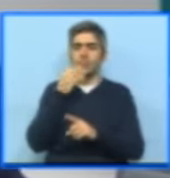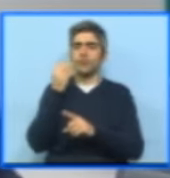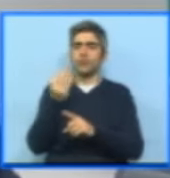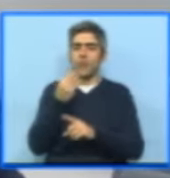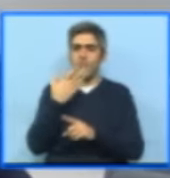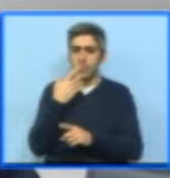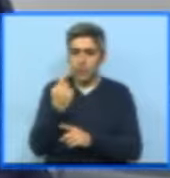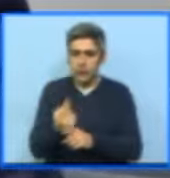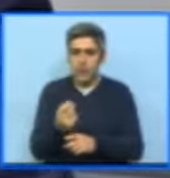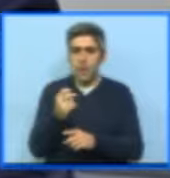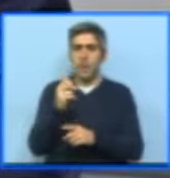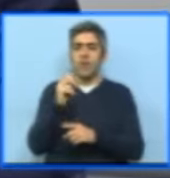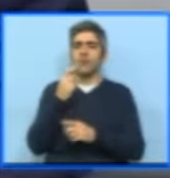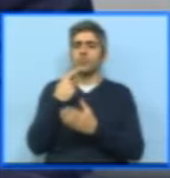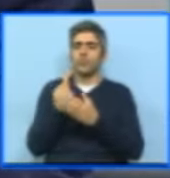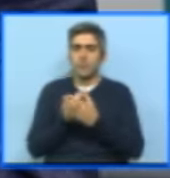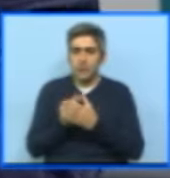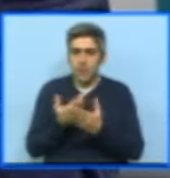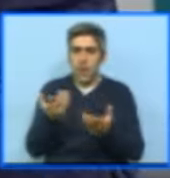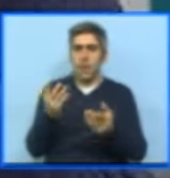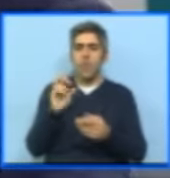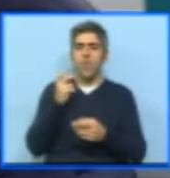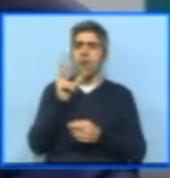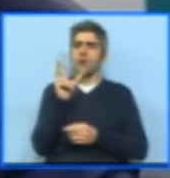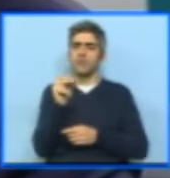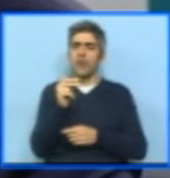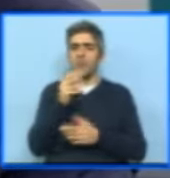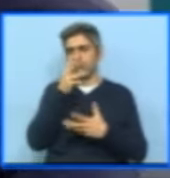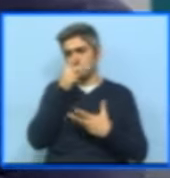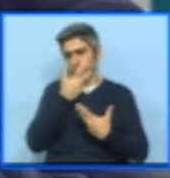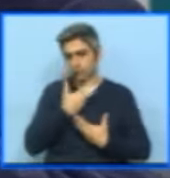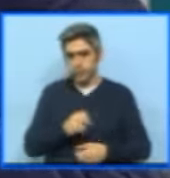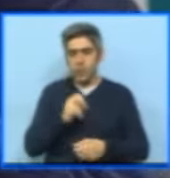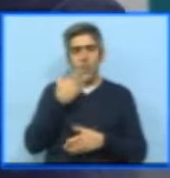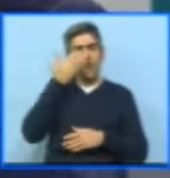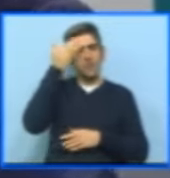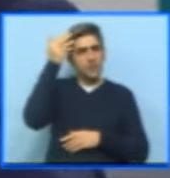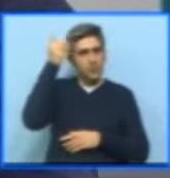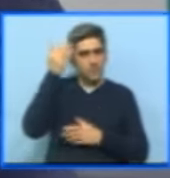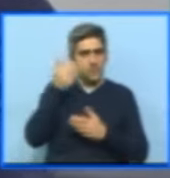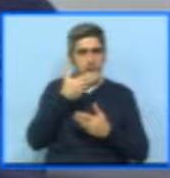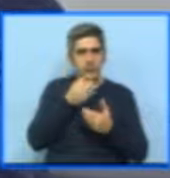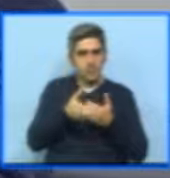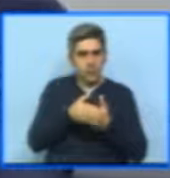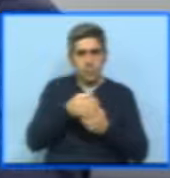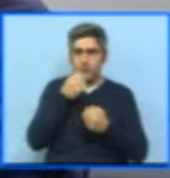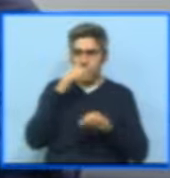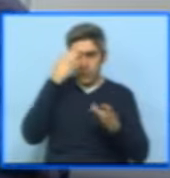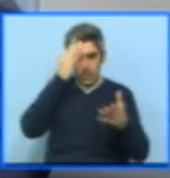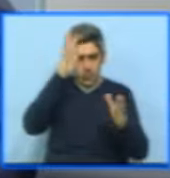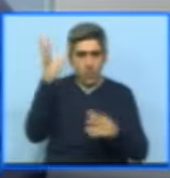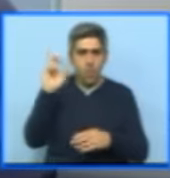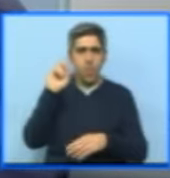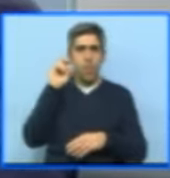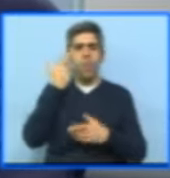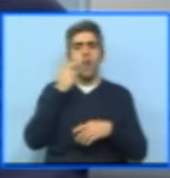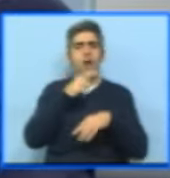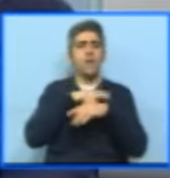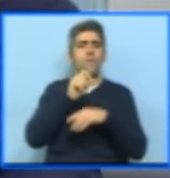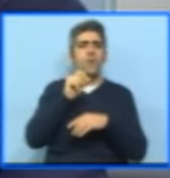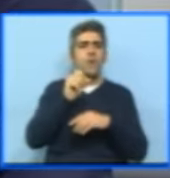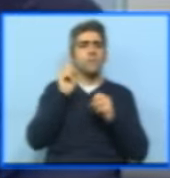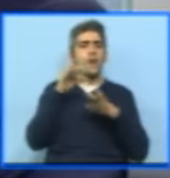está sozinho, que está em solidão, até ao casal que está desanimado, até aos idosos que estão perdidos e até àquele momento solene